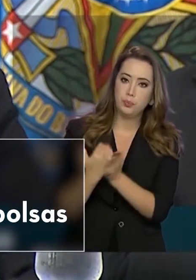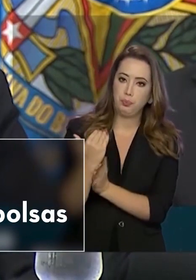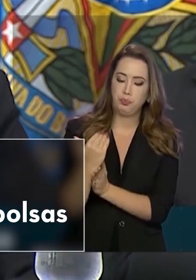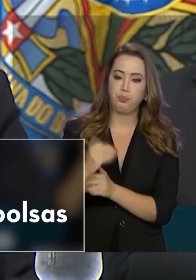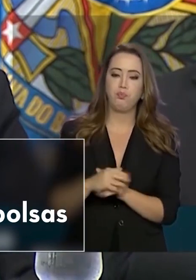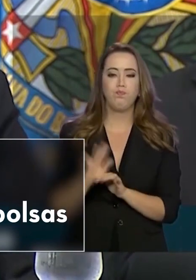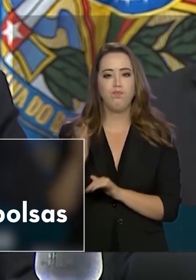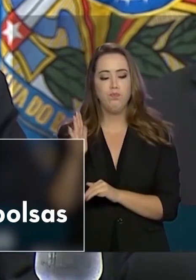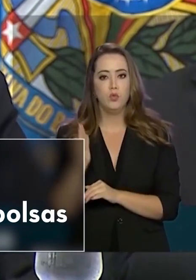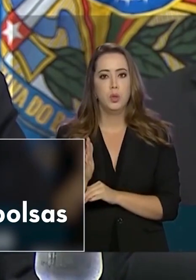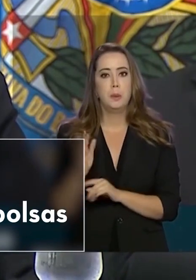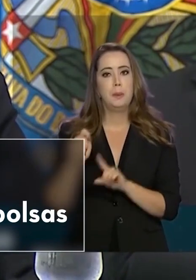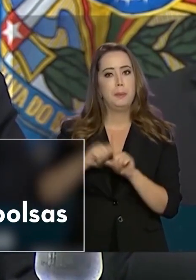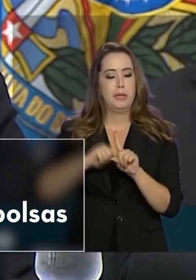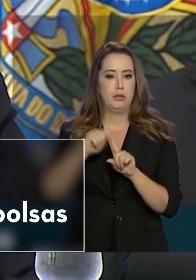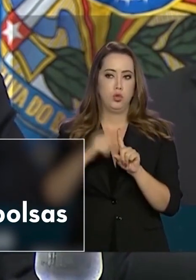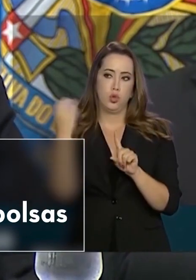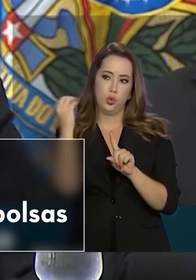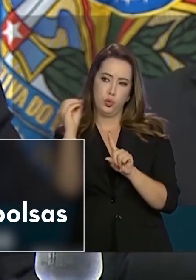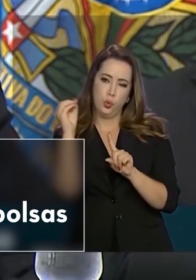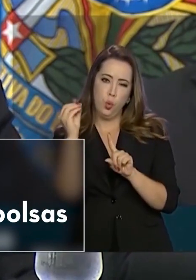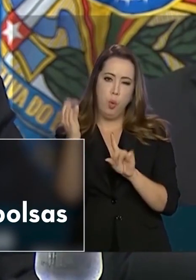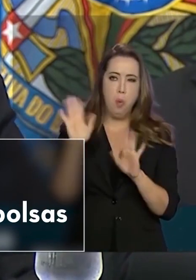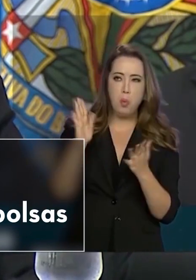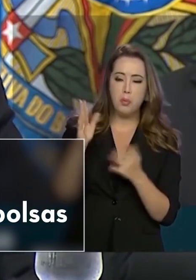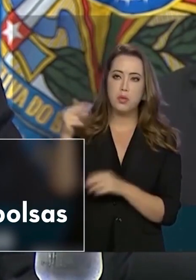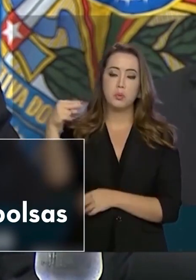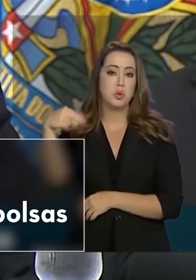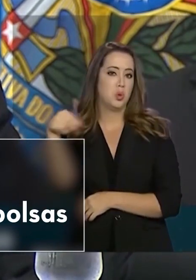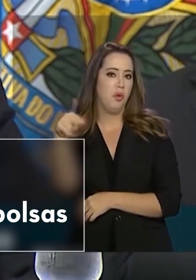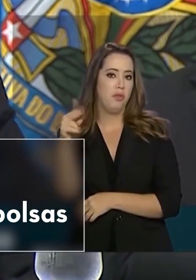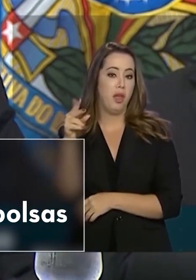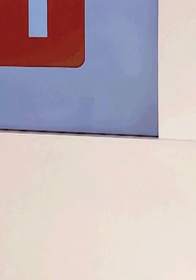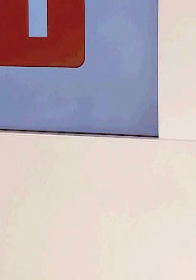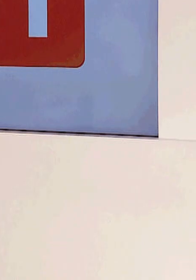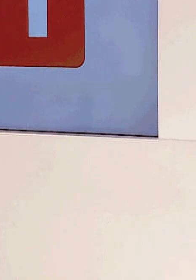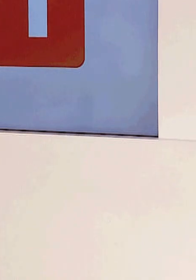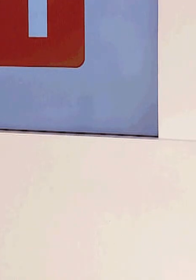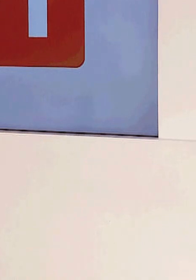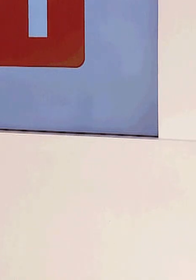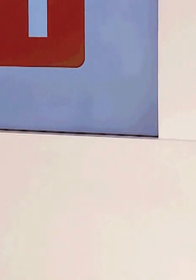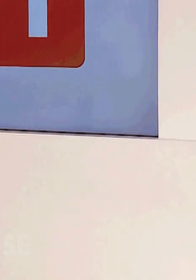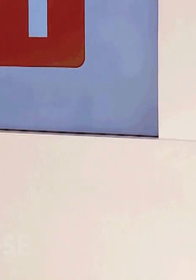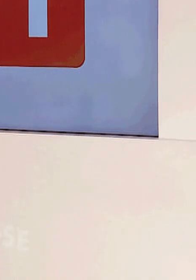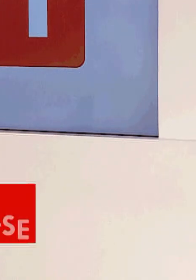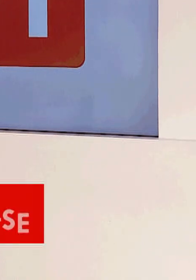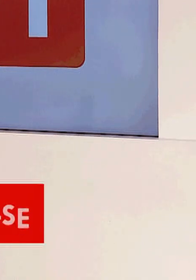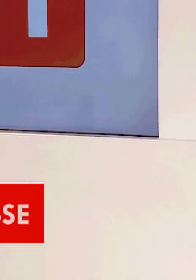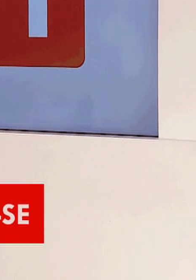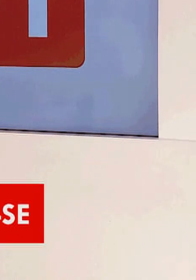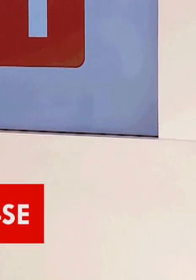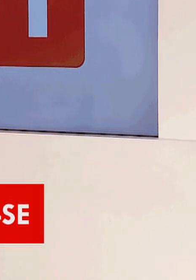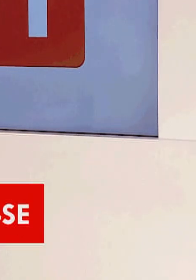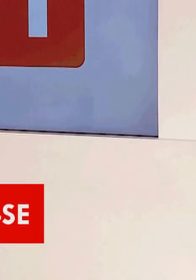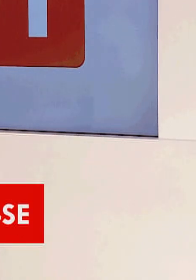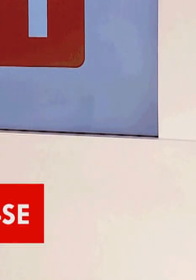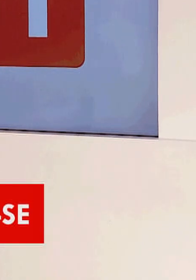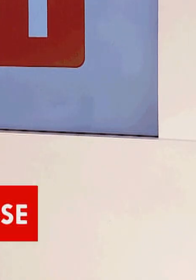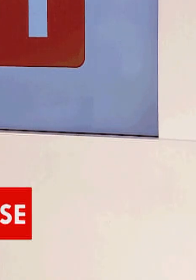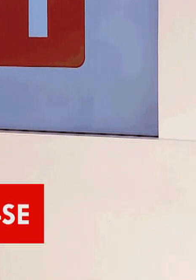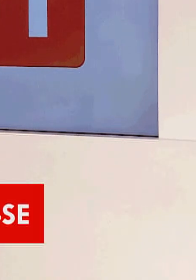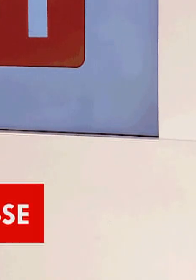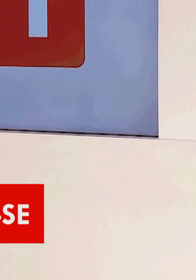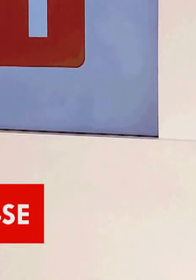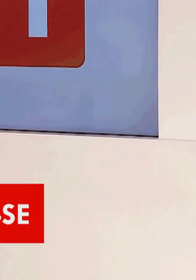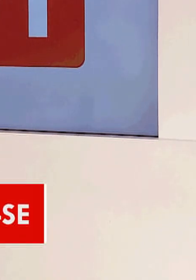da história do programa. 543 mil bolsas foram retiradas. Gente, bora fortalecer a TVT? É só